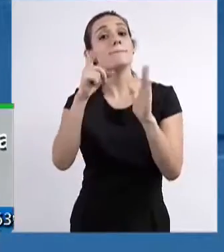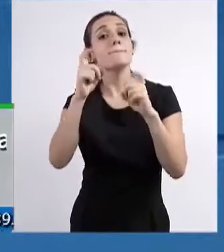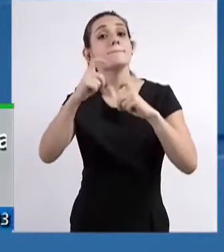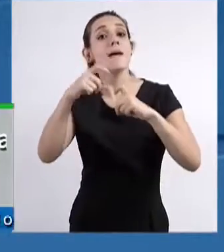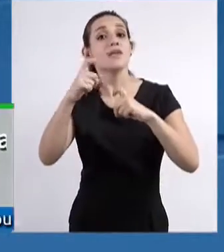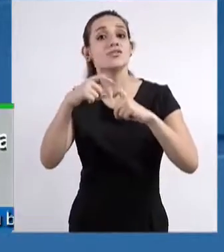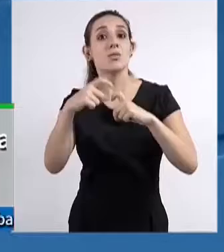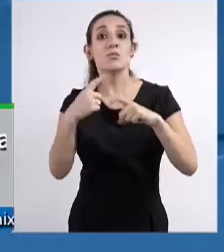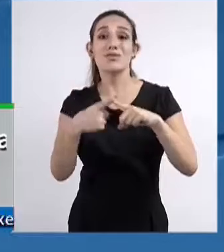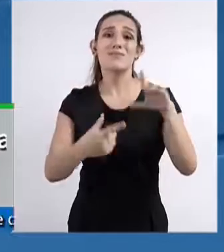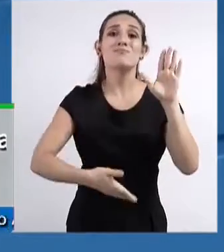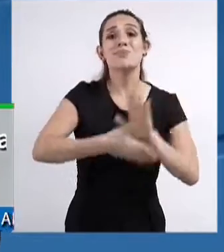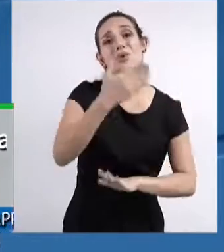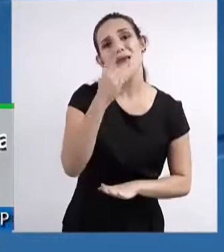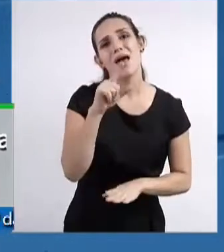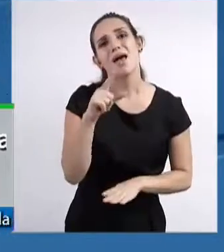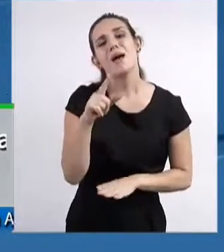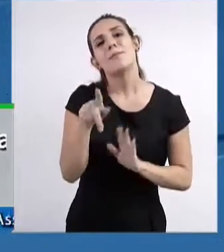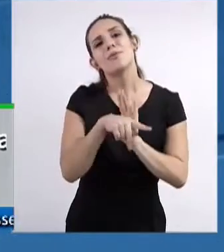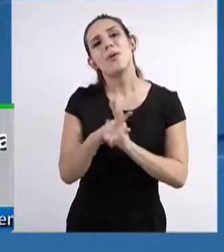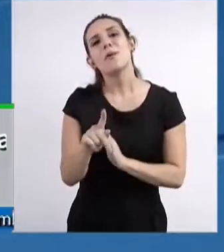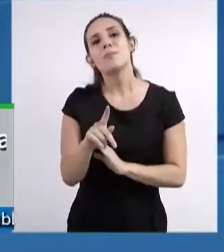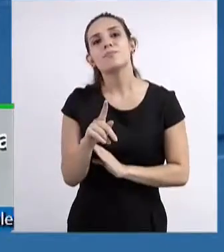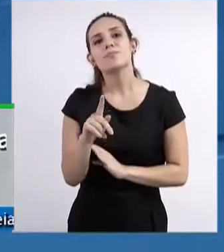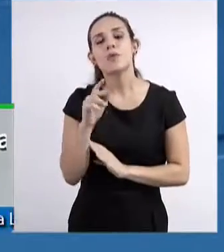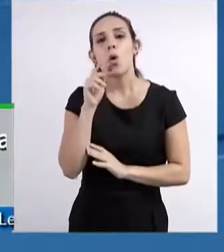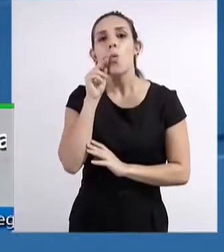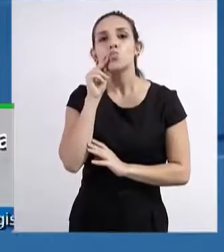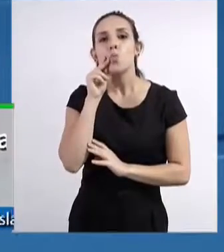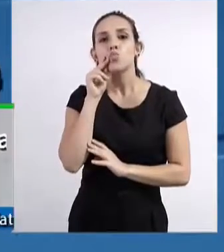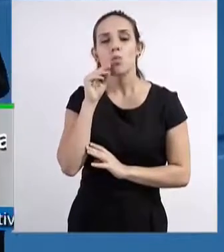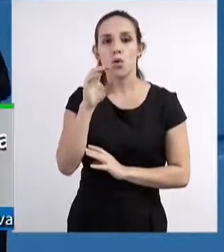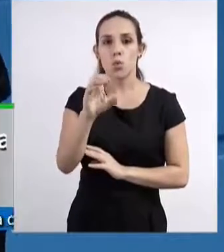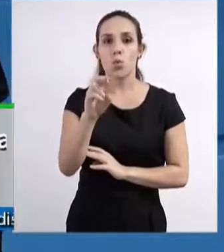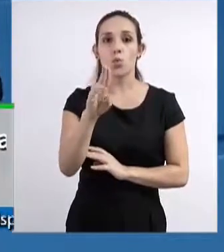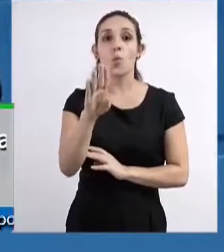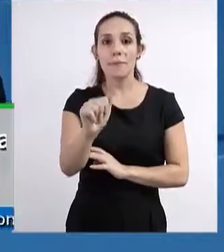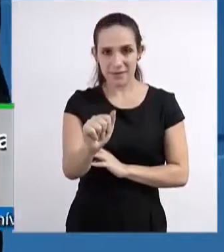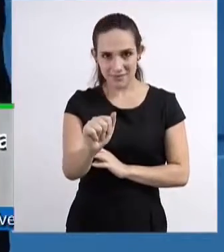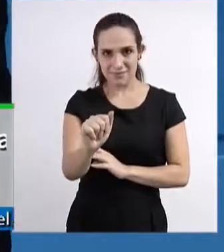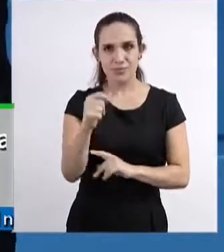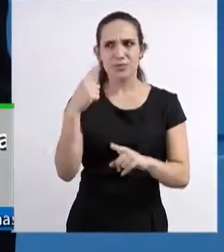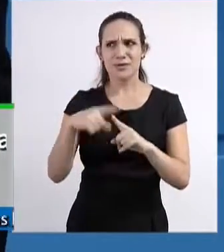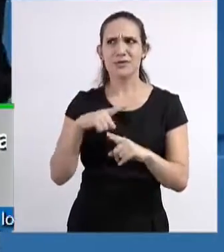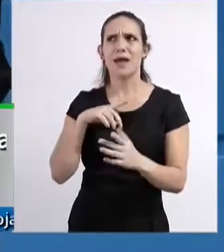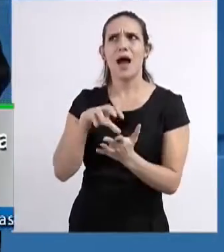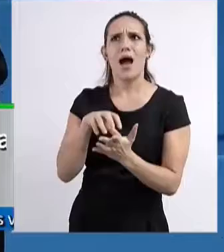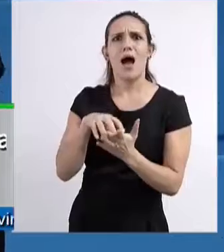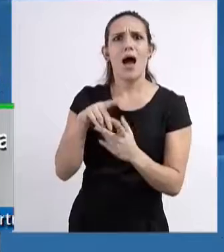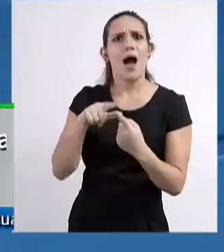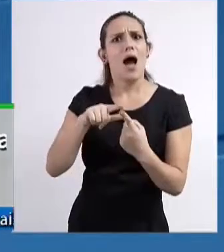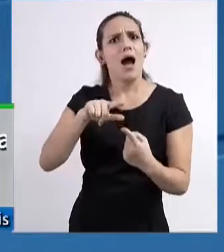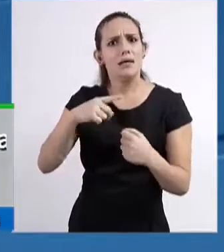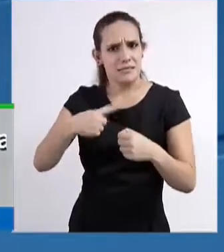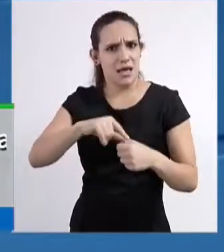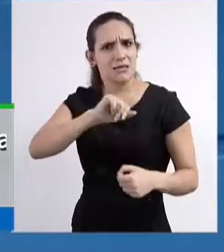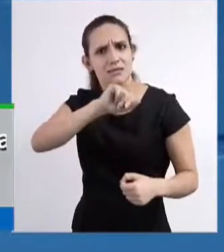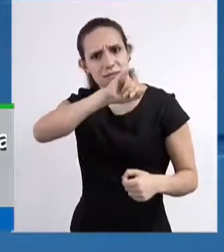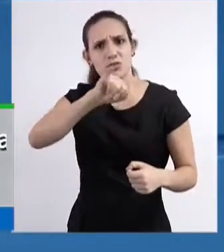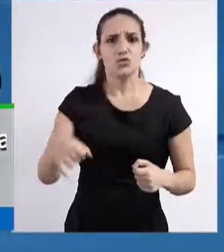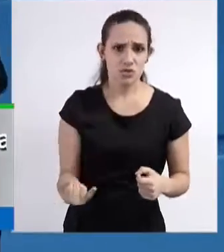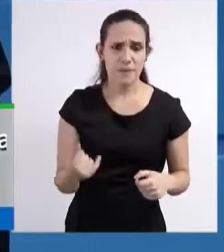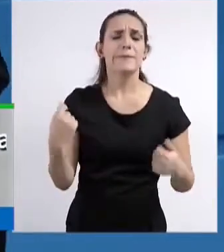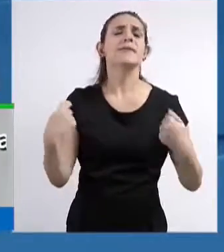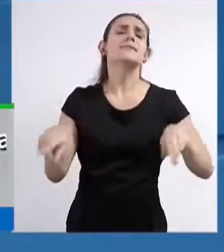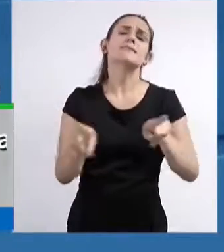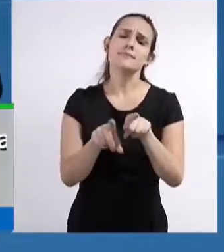Mais Médicos que saiu, né, foi demitida lá das aldeias de Antônio João. É preciso técnicos